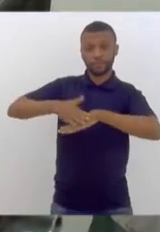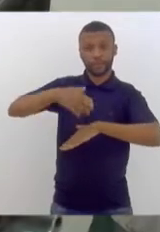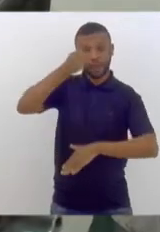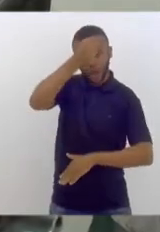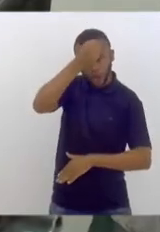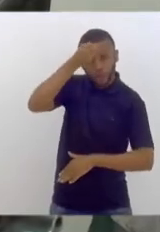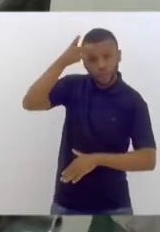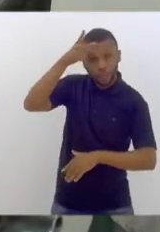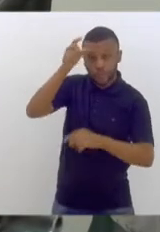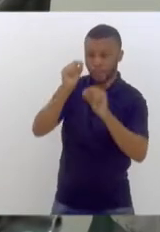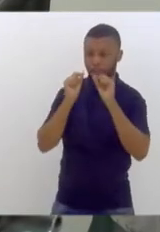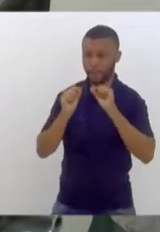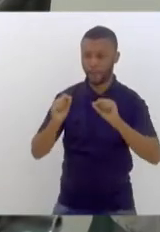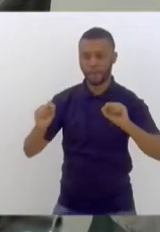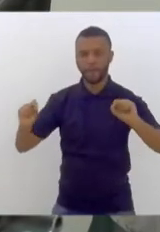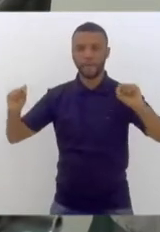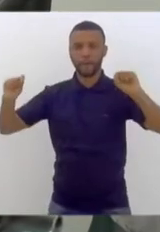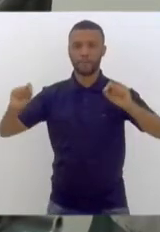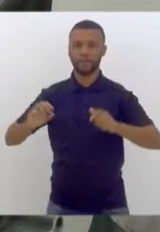E,